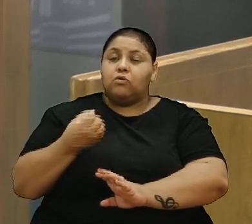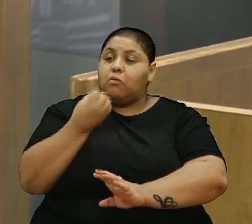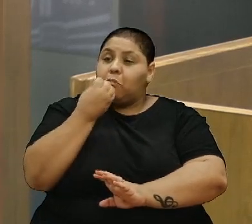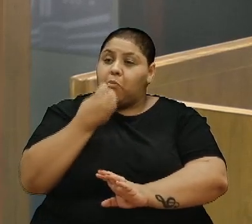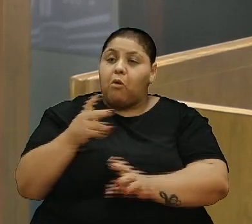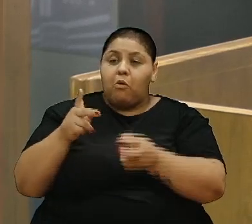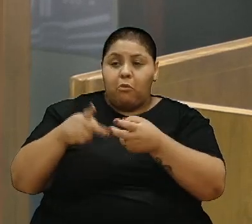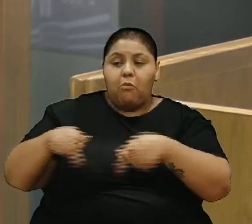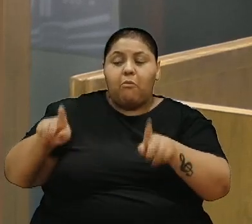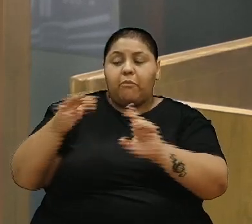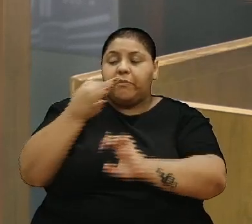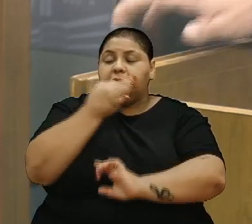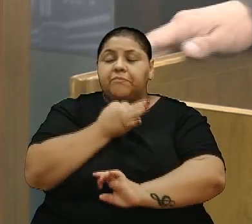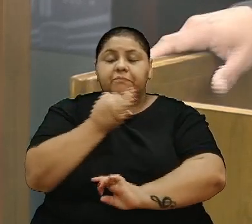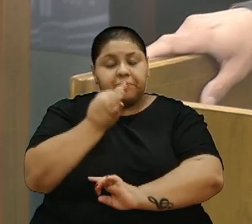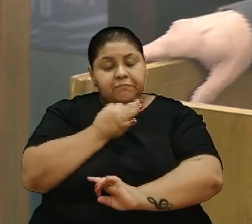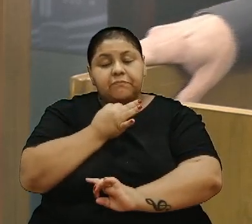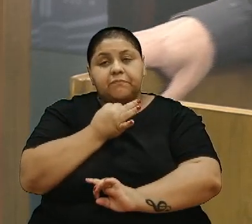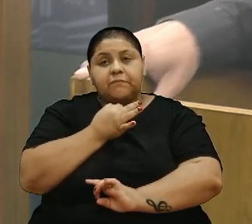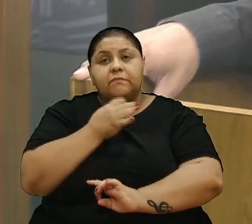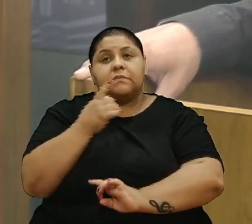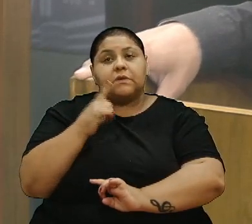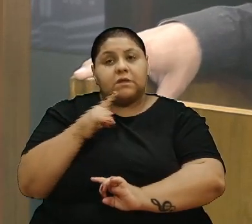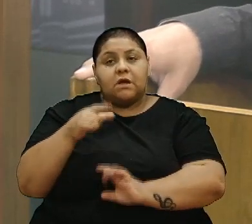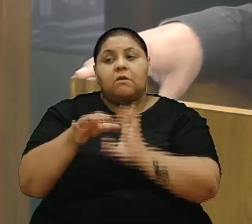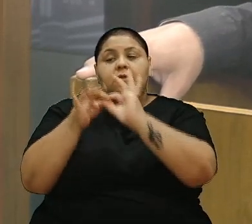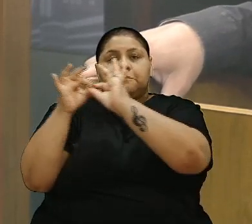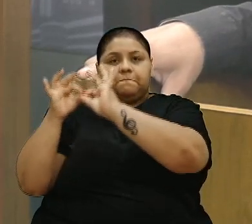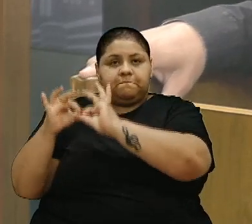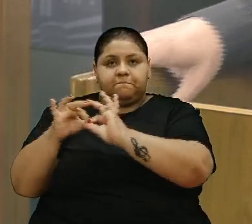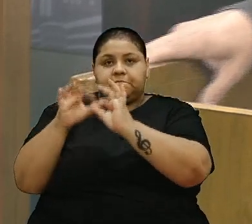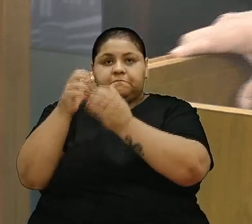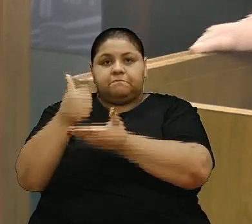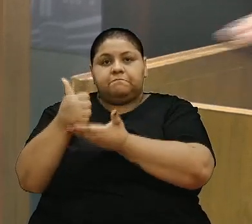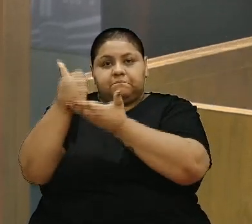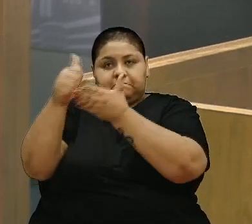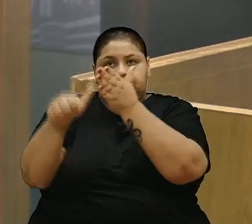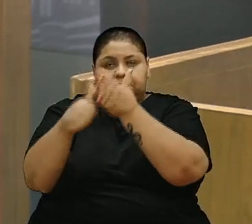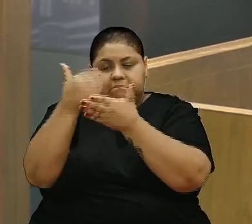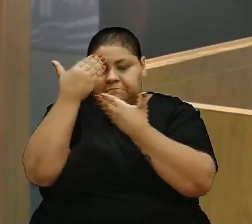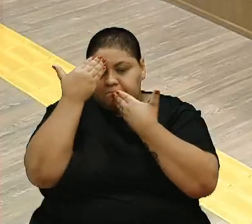população caxiense, temos que estar unidos em prol do bem melhor. Meu muito obrigado.